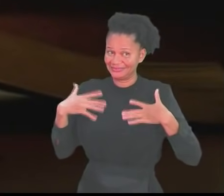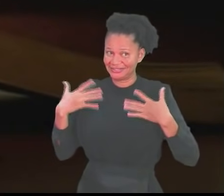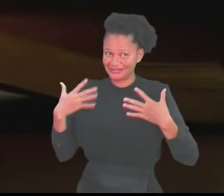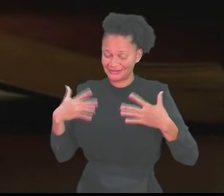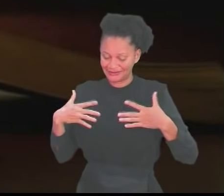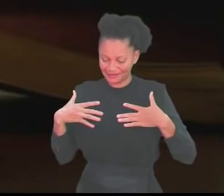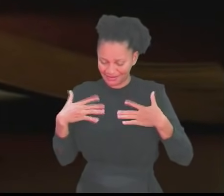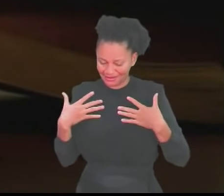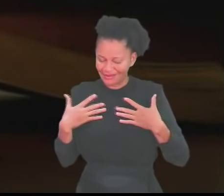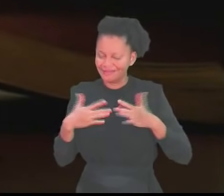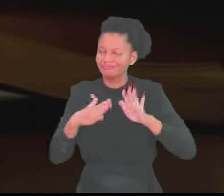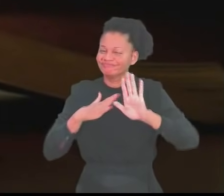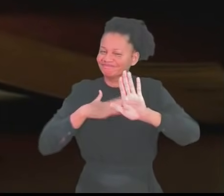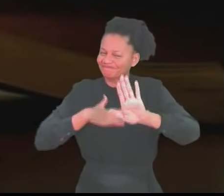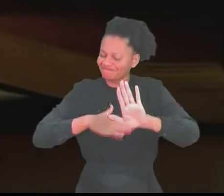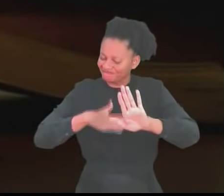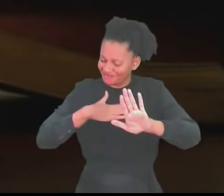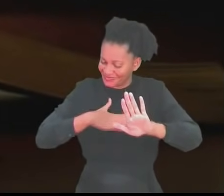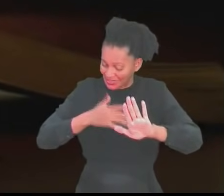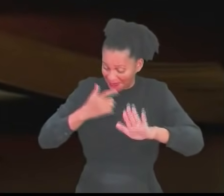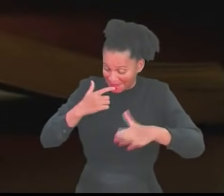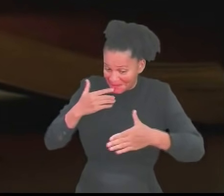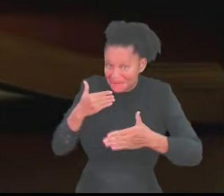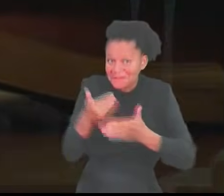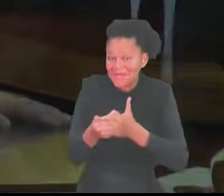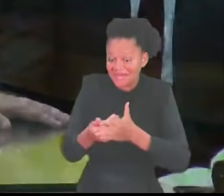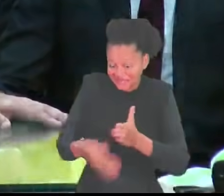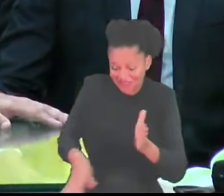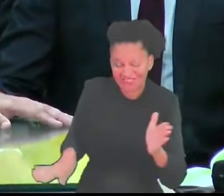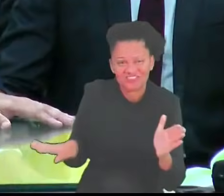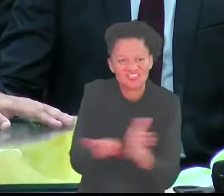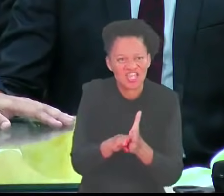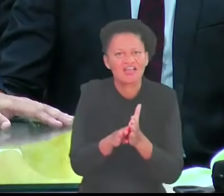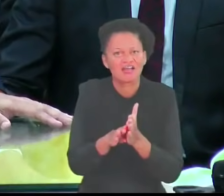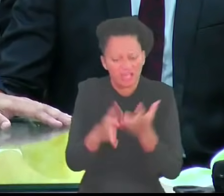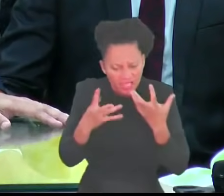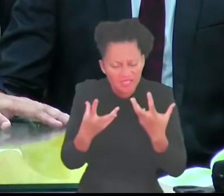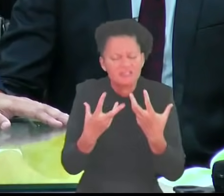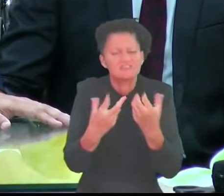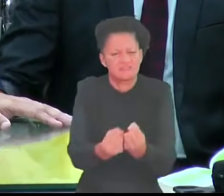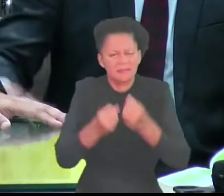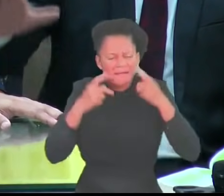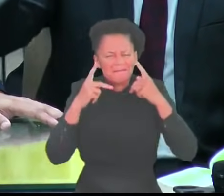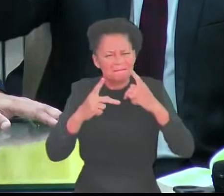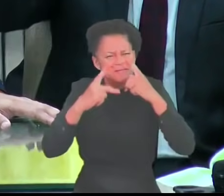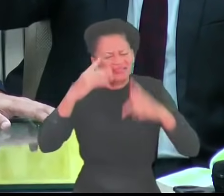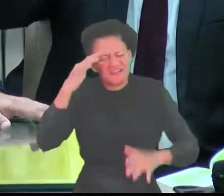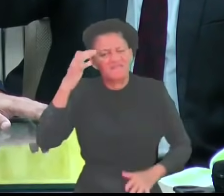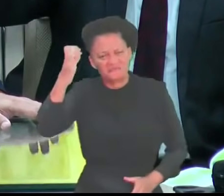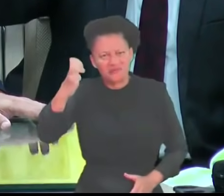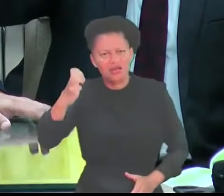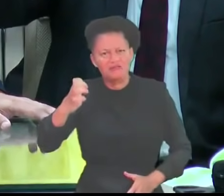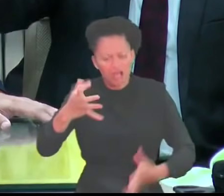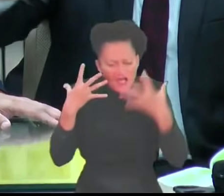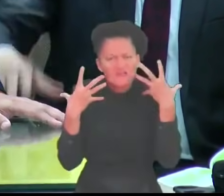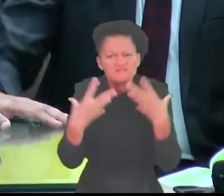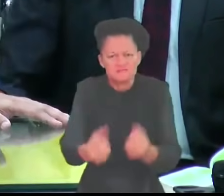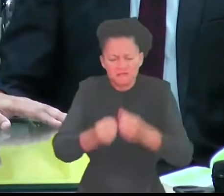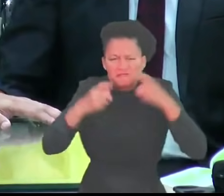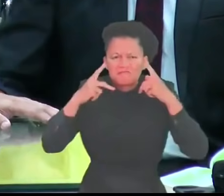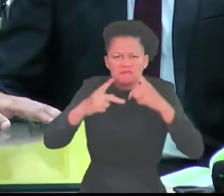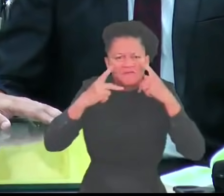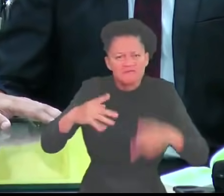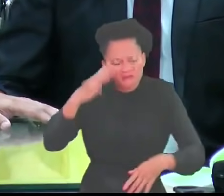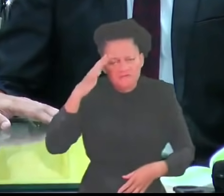que a tromba d'água já está descendo. Quem recebe esta palavra pela fé, quem recebe esta palavra pela